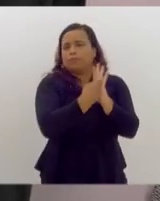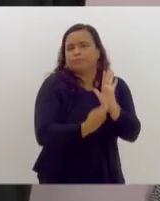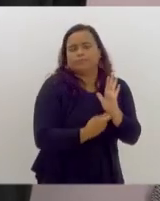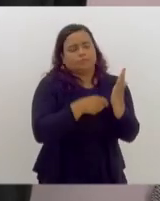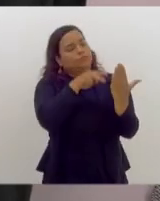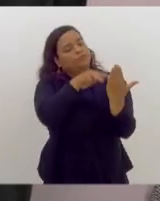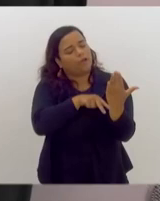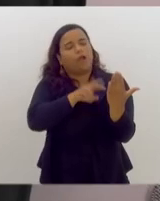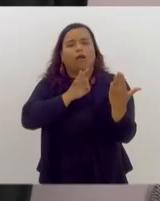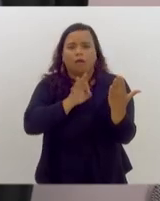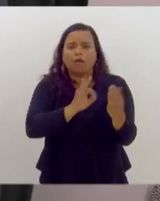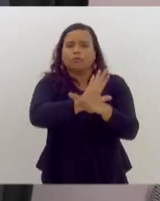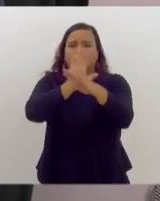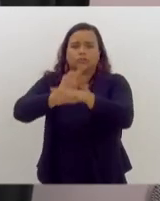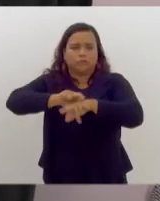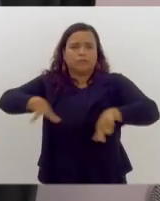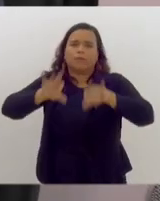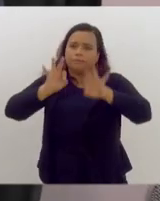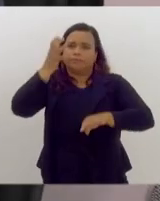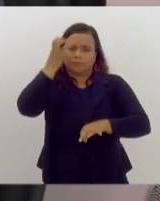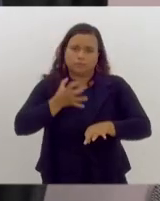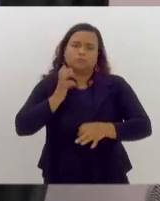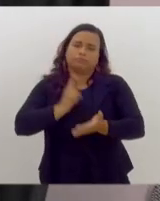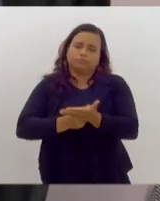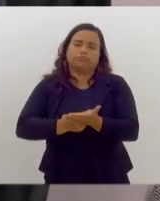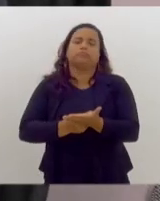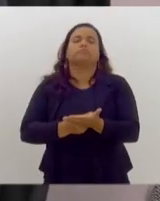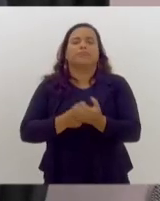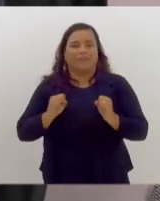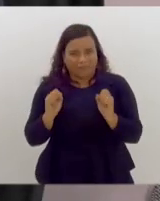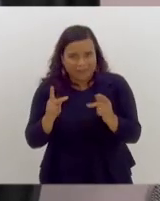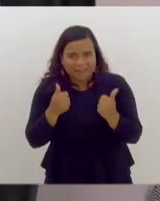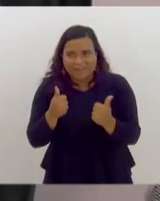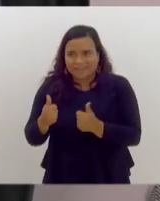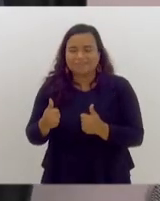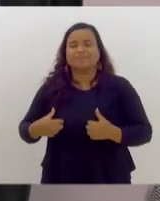para garantir que essas contribuições sejam levadas em consideração. Tá